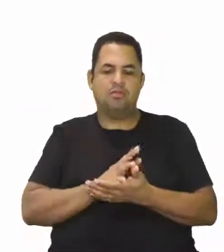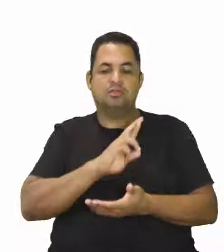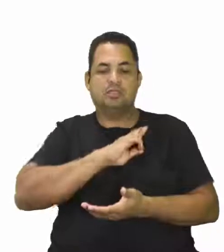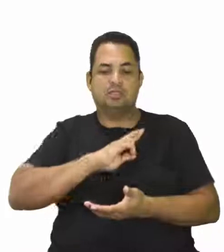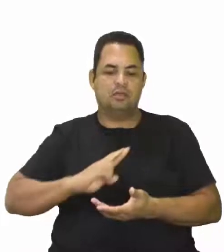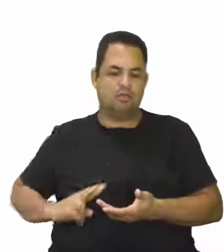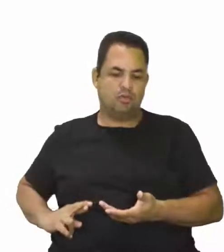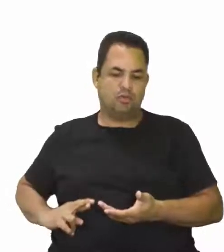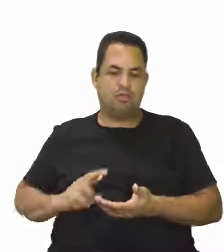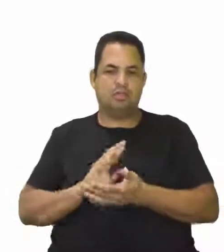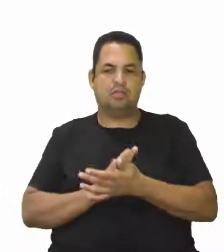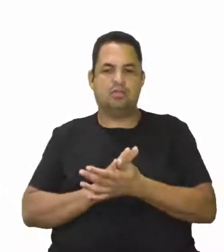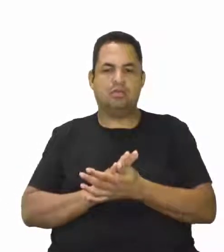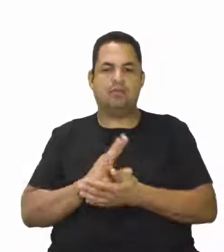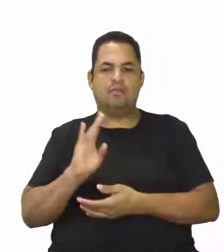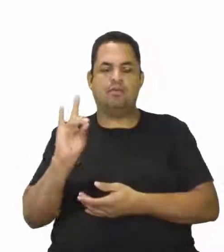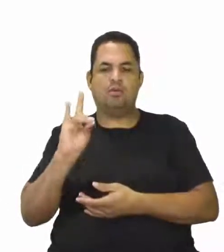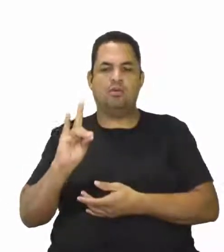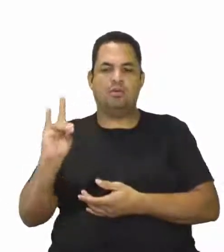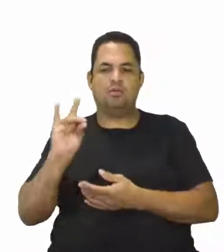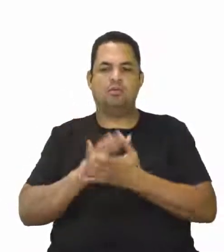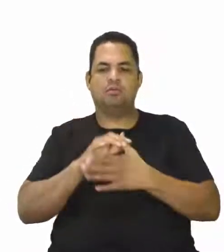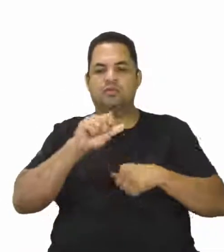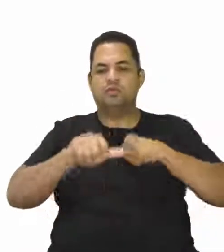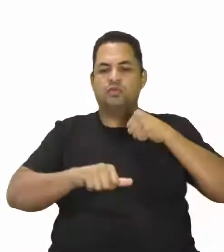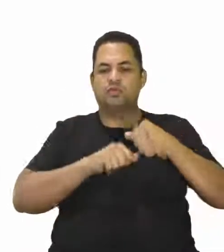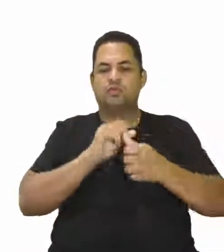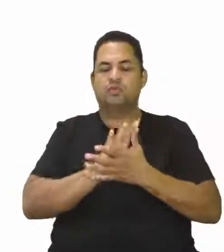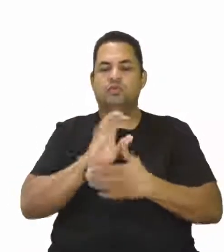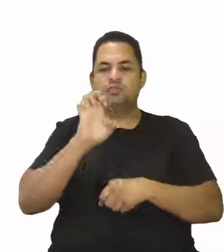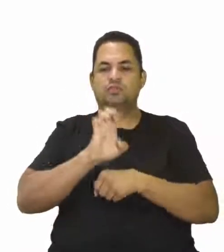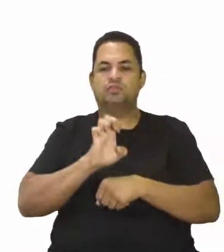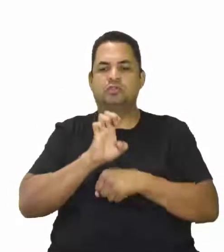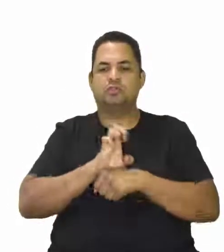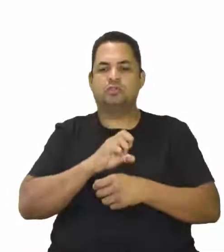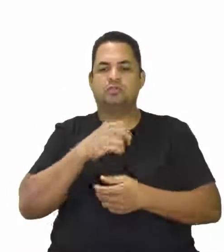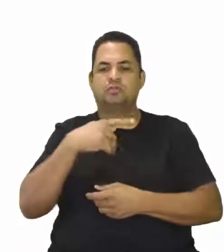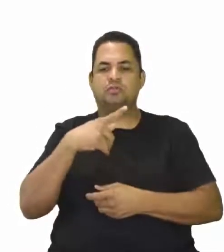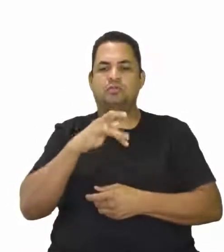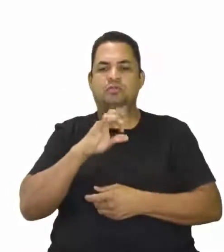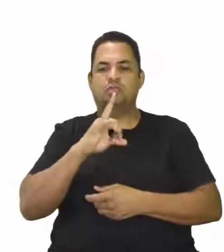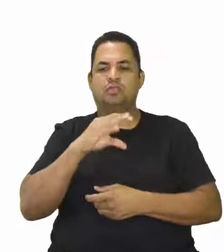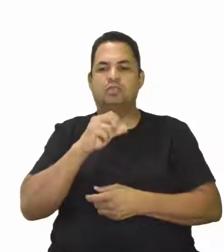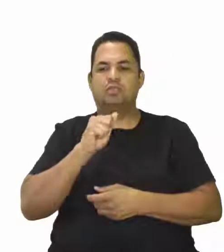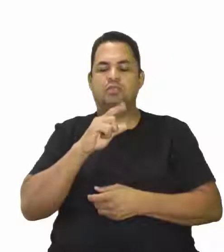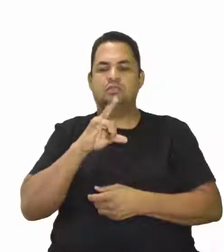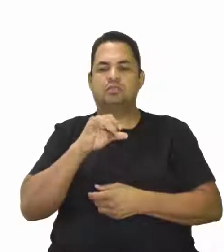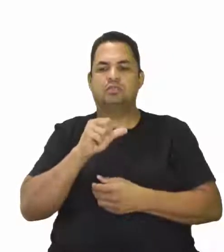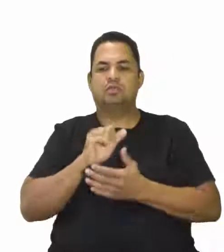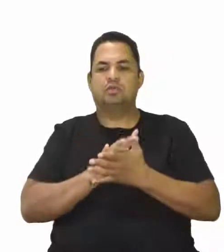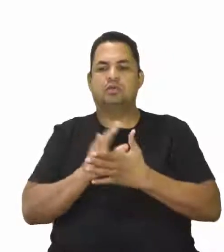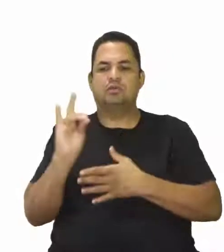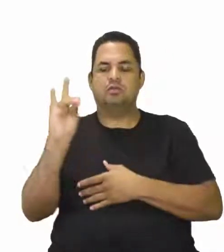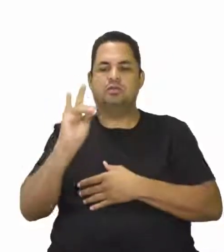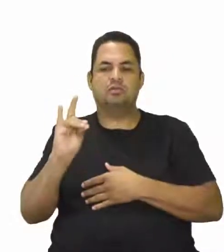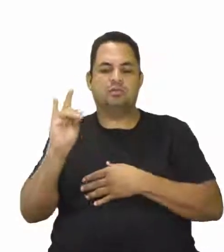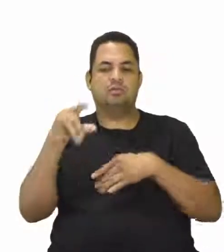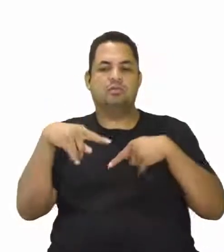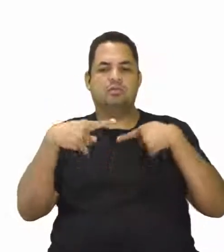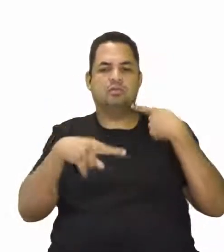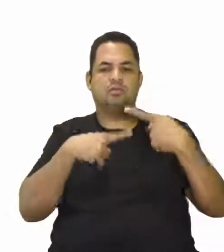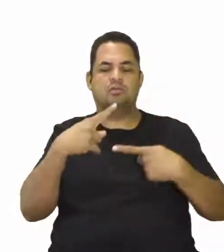Bolívia, que passou a ser chamada Estado Plurinacional da Bolívia e depois chegou a ser